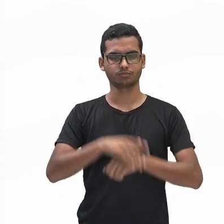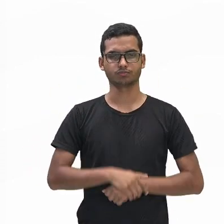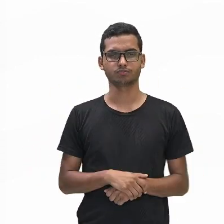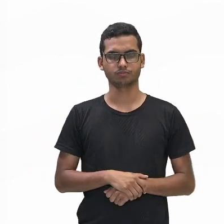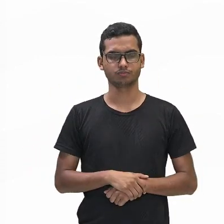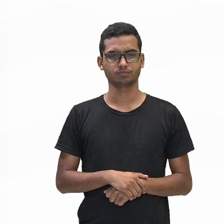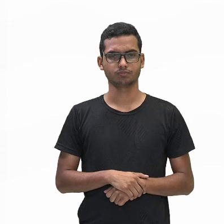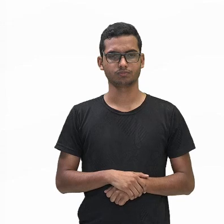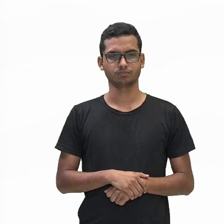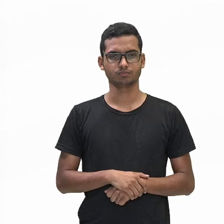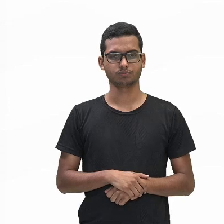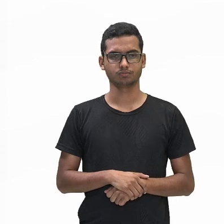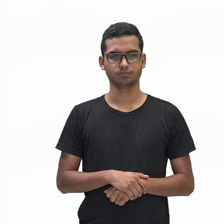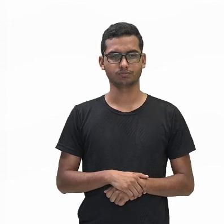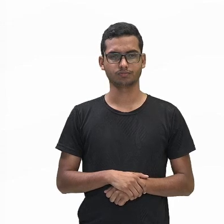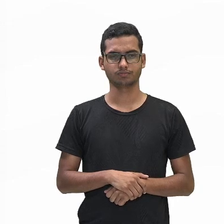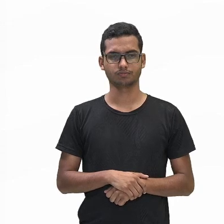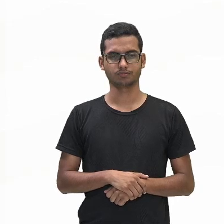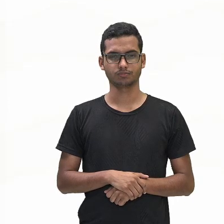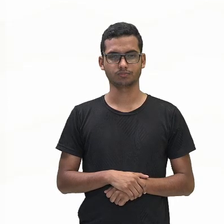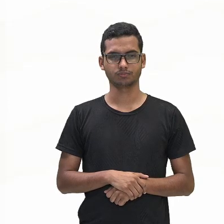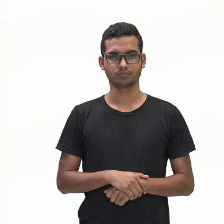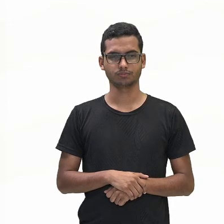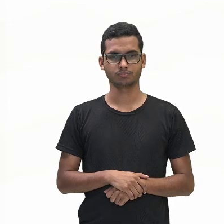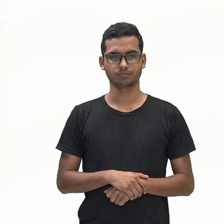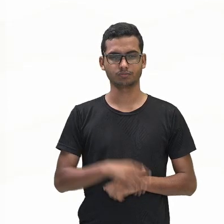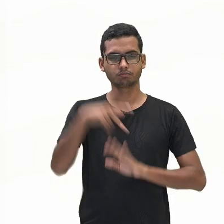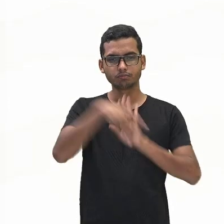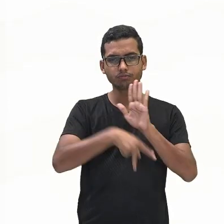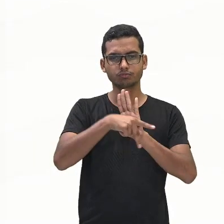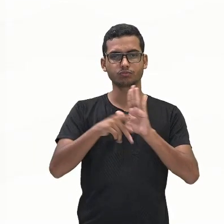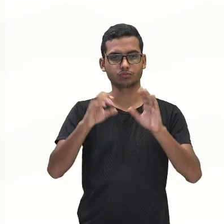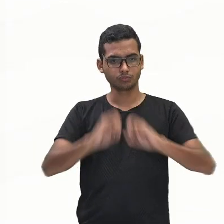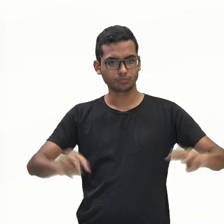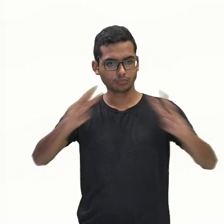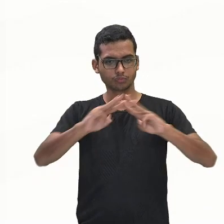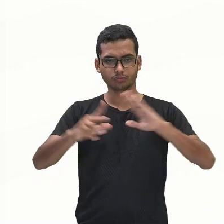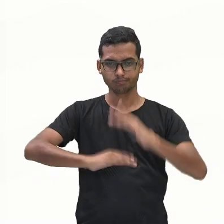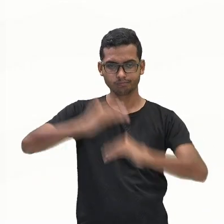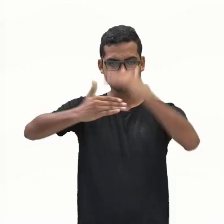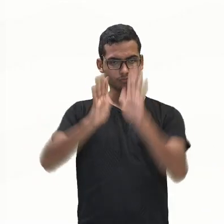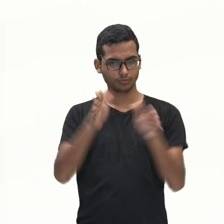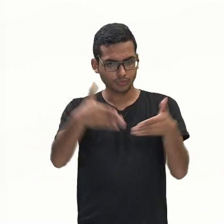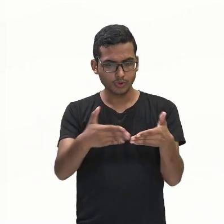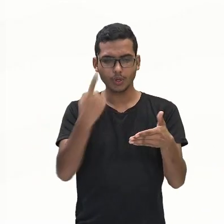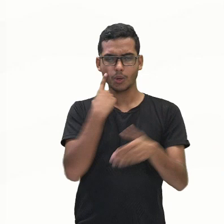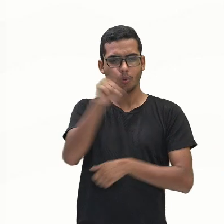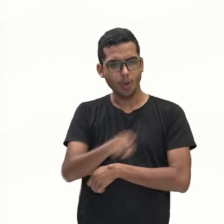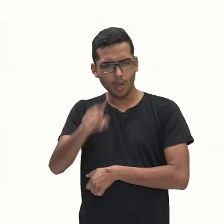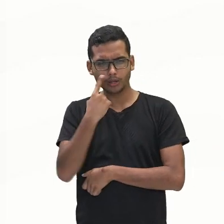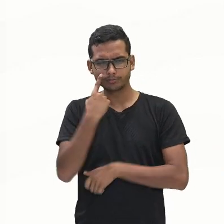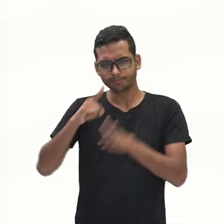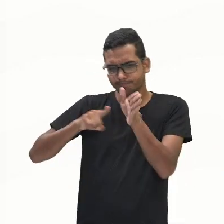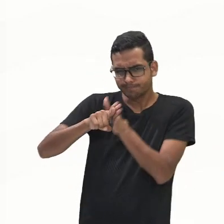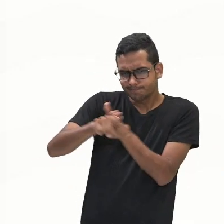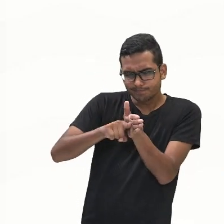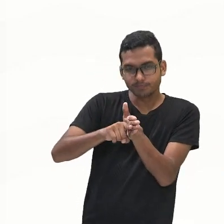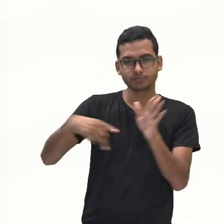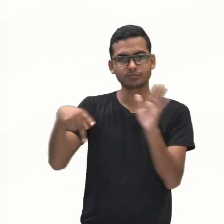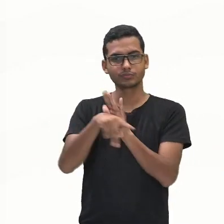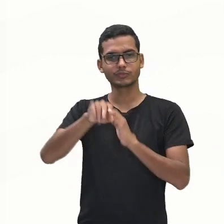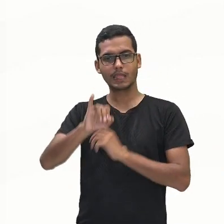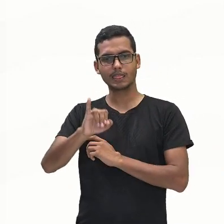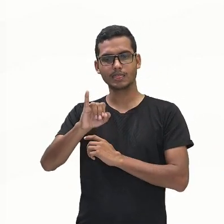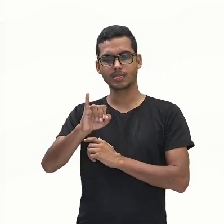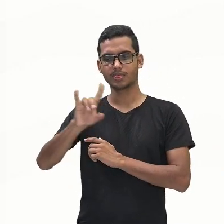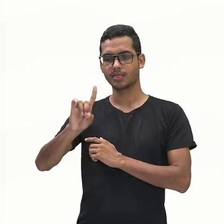gente observar aí os dados com relação ao IDH, ou até mesmo se você for pesquisar o IDH da